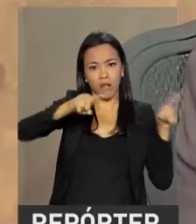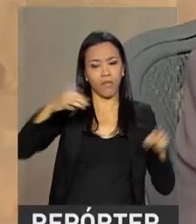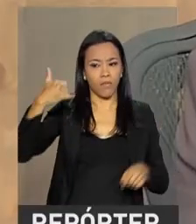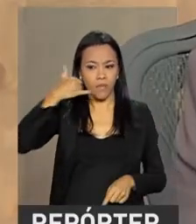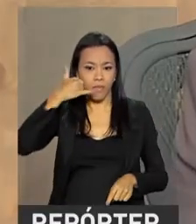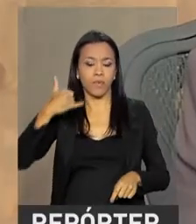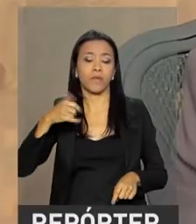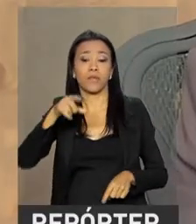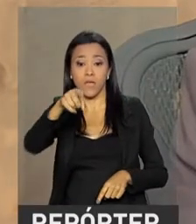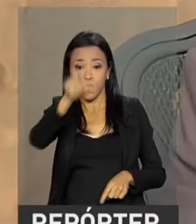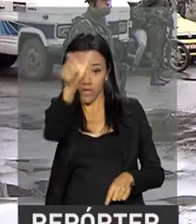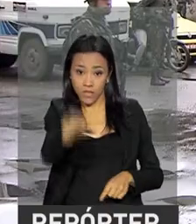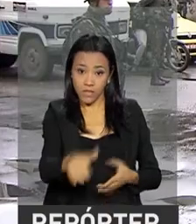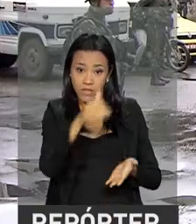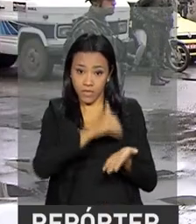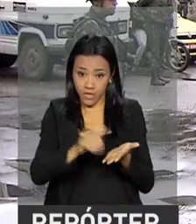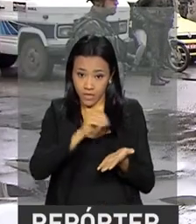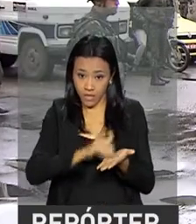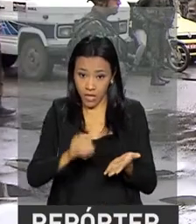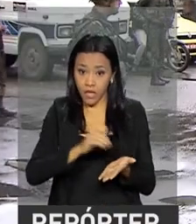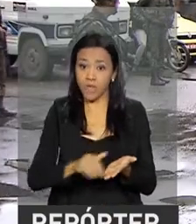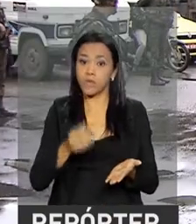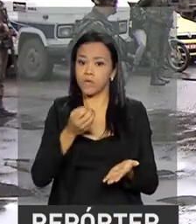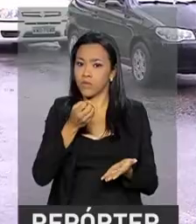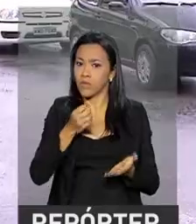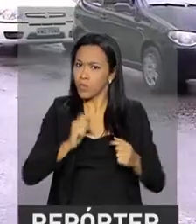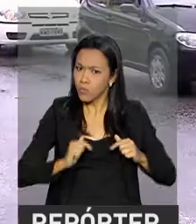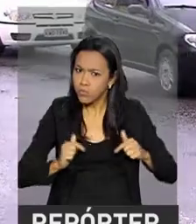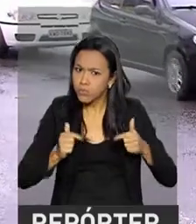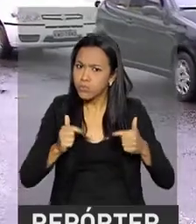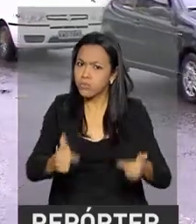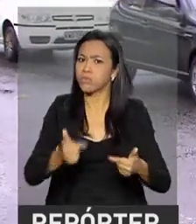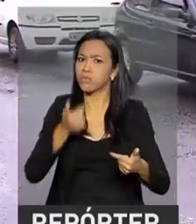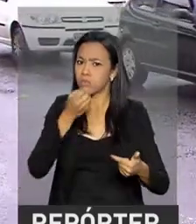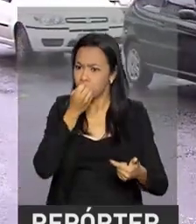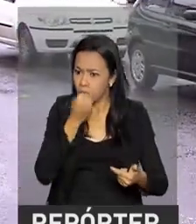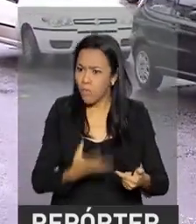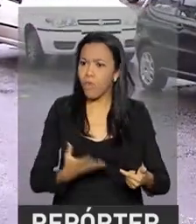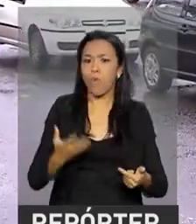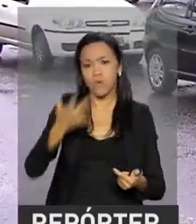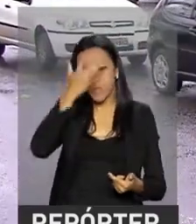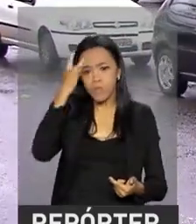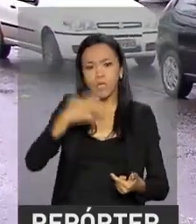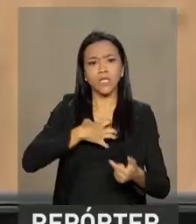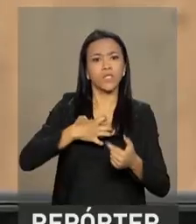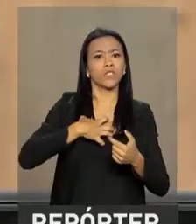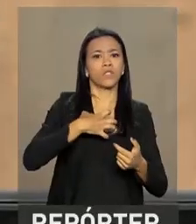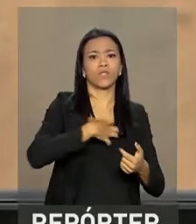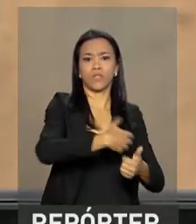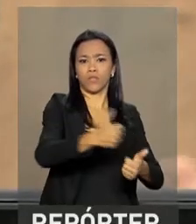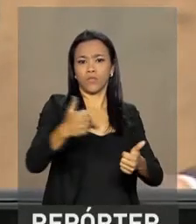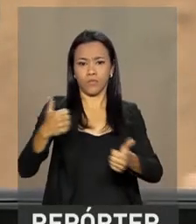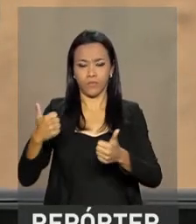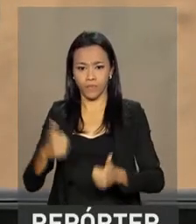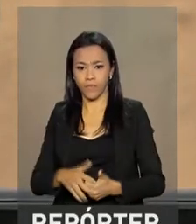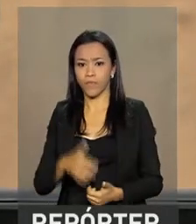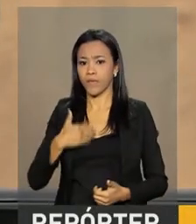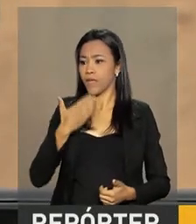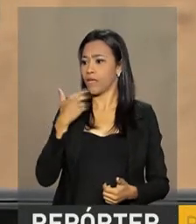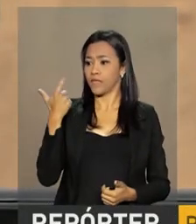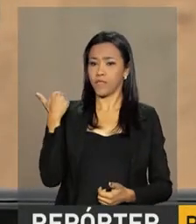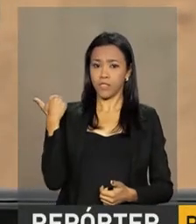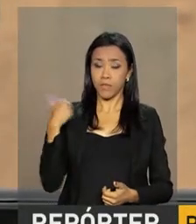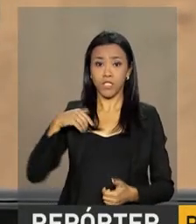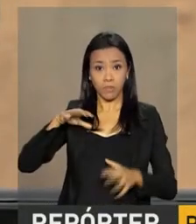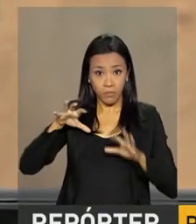subsecretário de Comando e Controle, os resultados da operação já fazem diferença na vida das pessoas. A Polícia Civil recentemente prendeu o